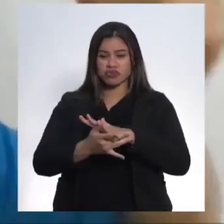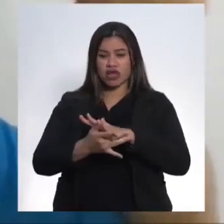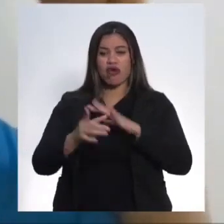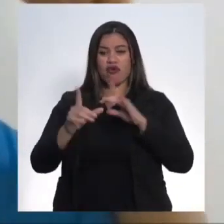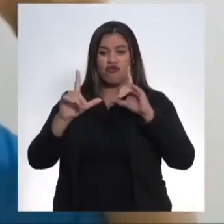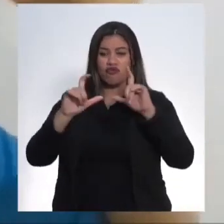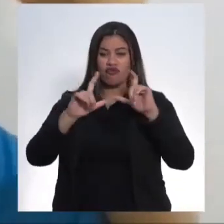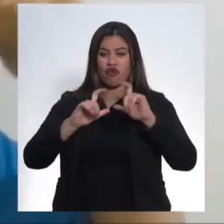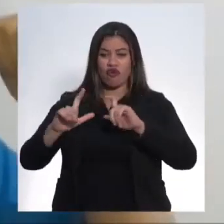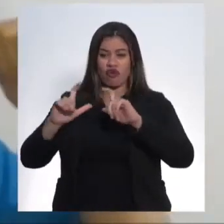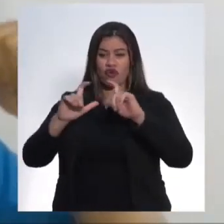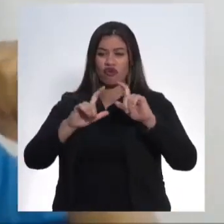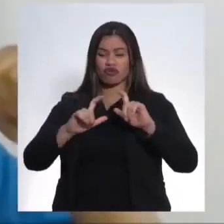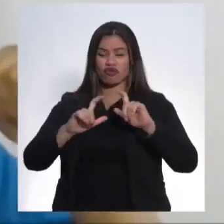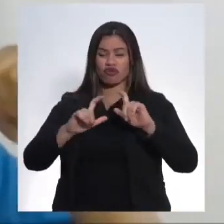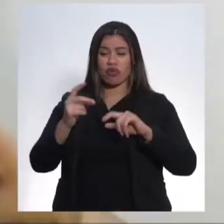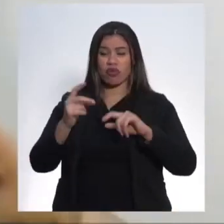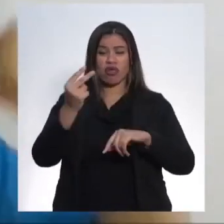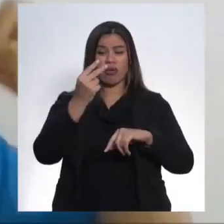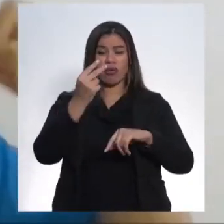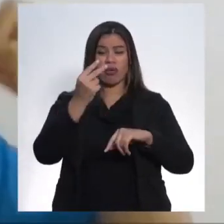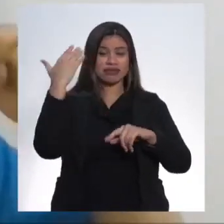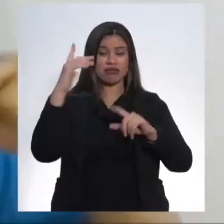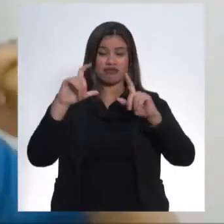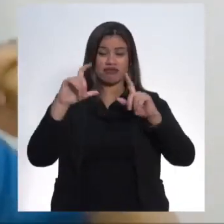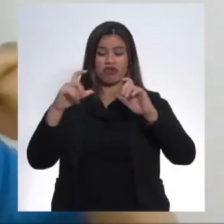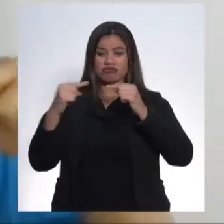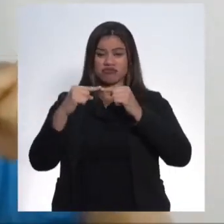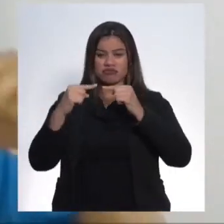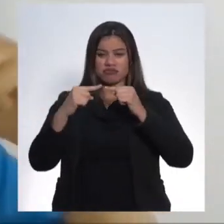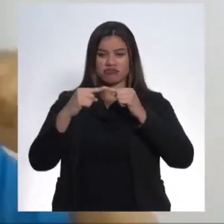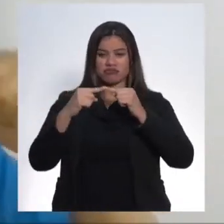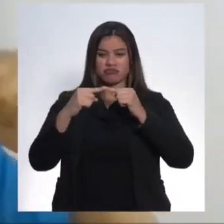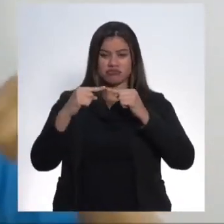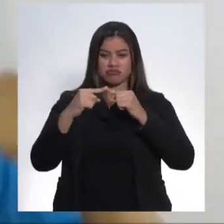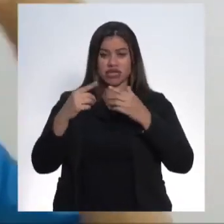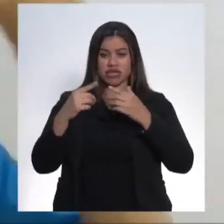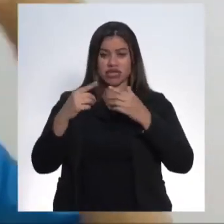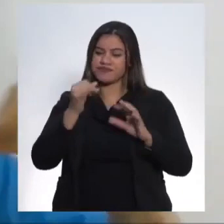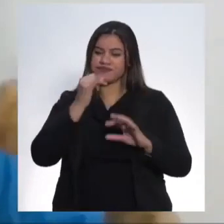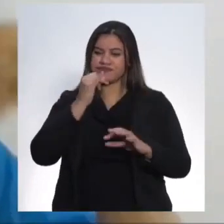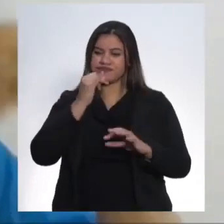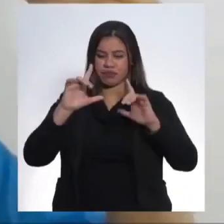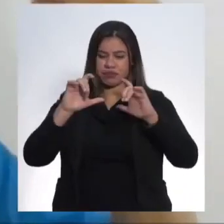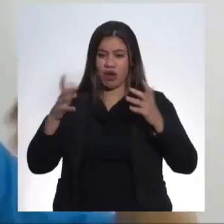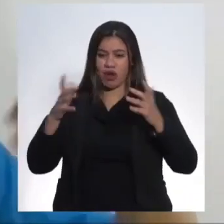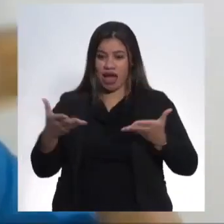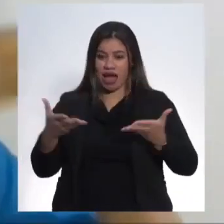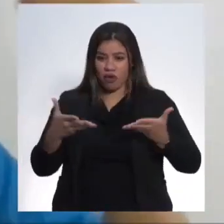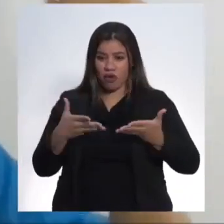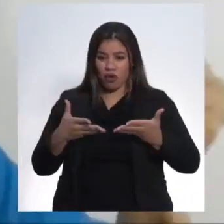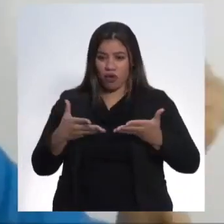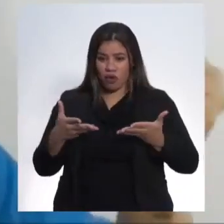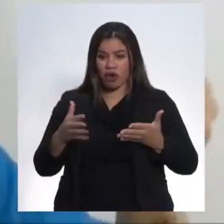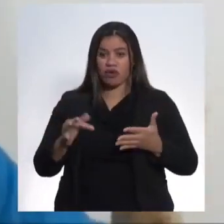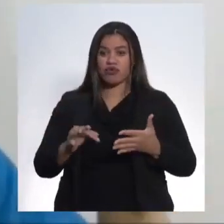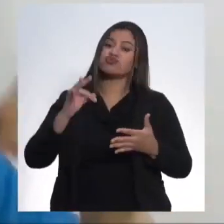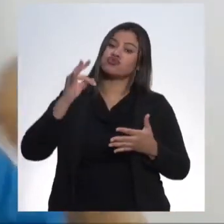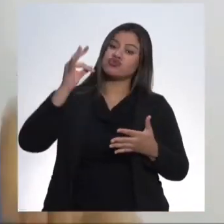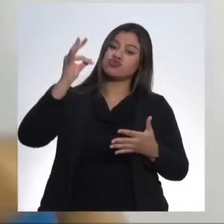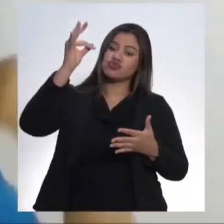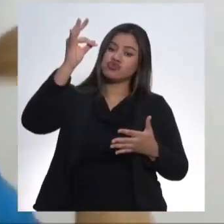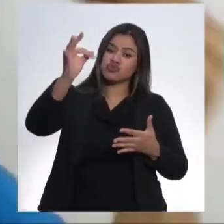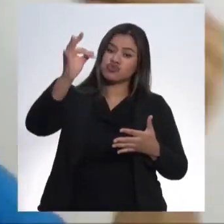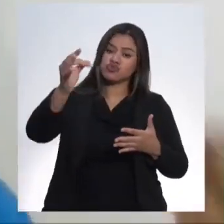olhar para o que eu tô fazendo agora no presente, postando fotos e comentários, enfim, será